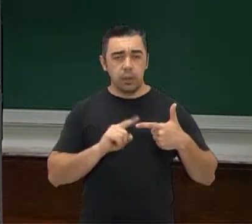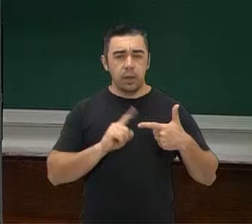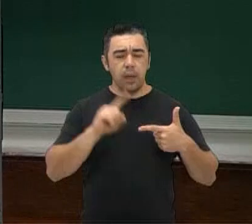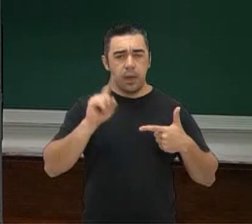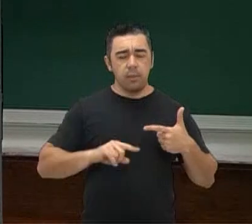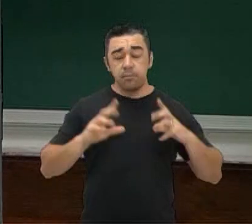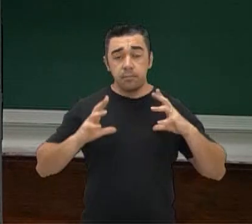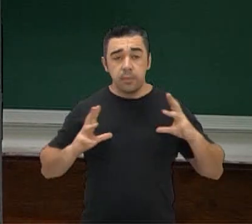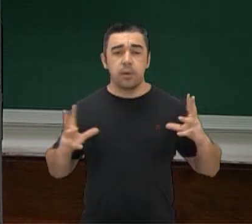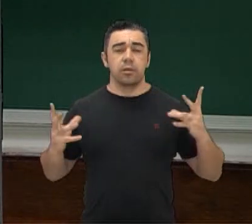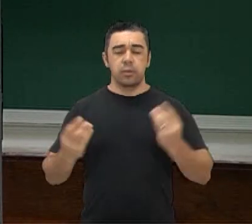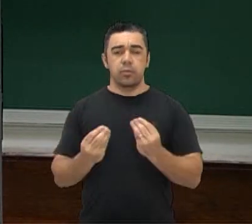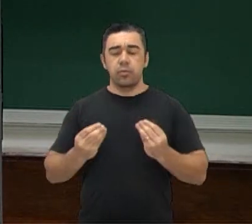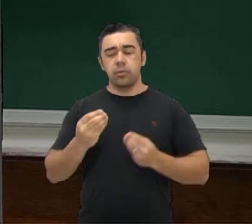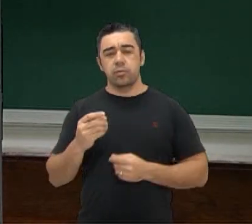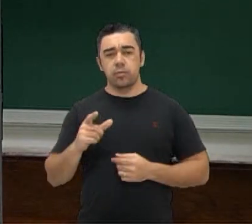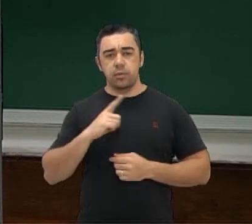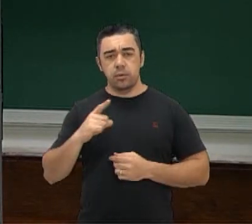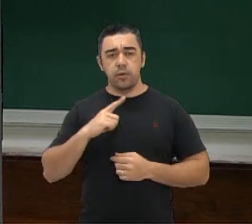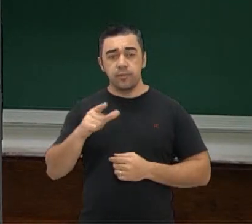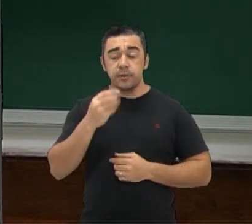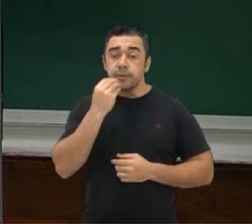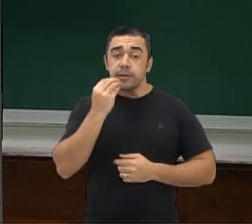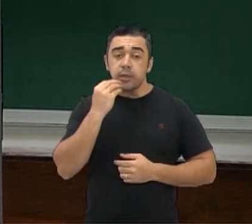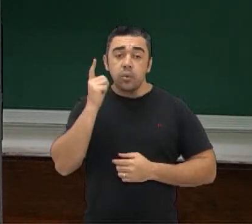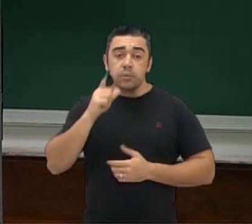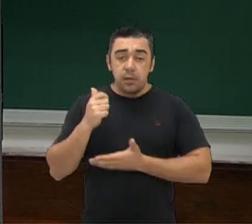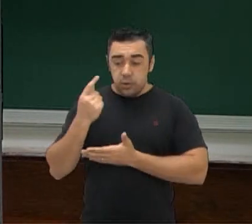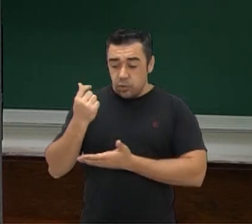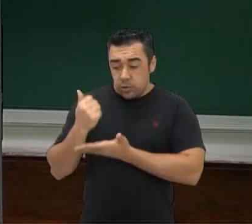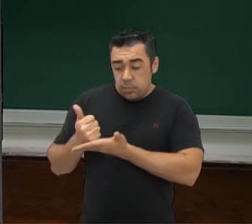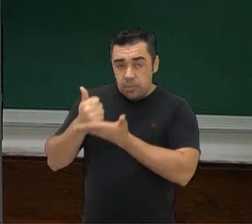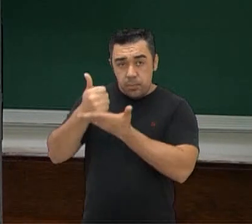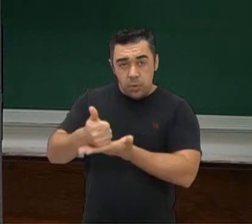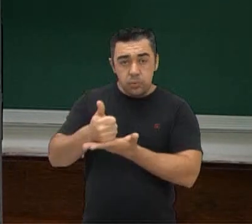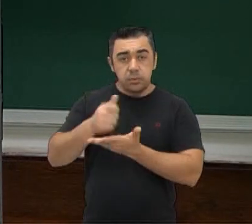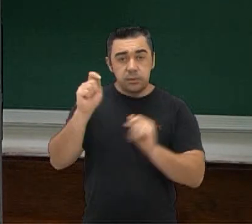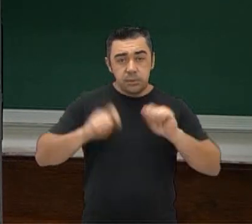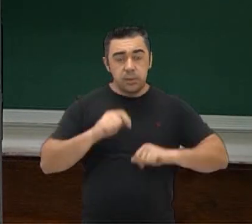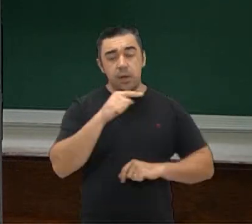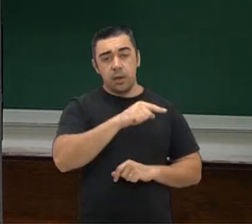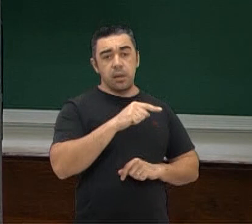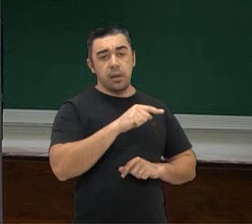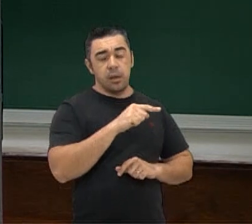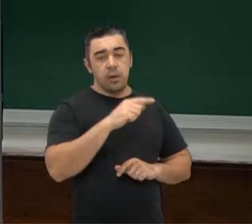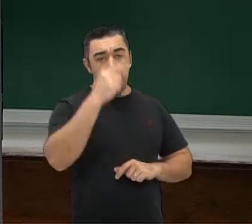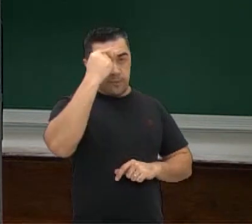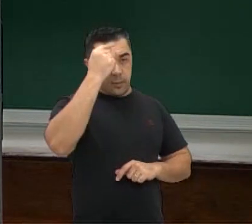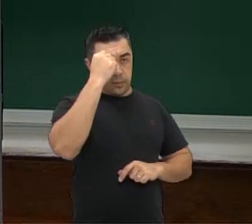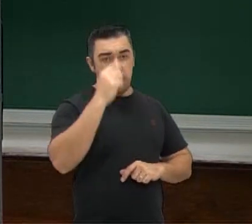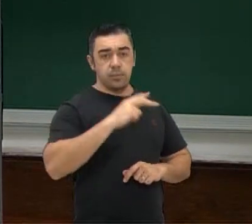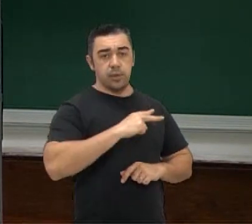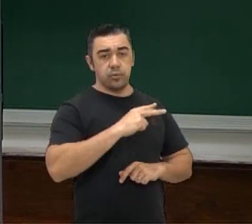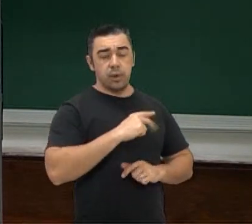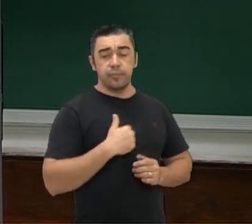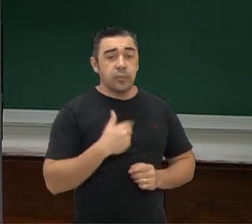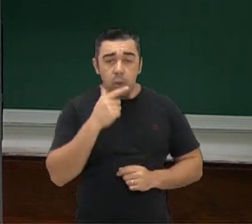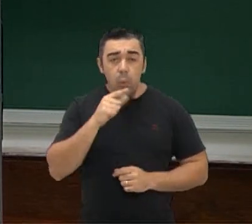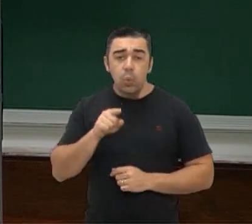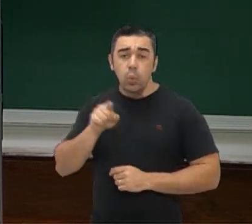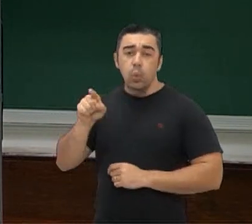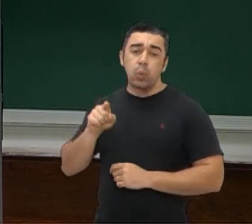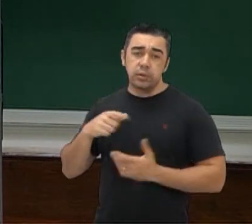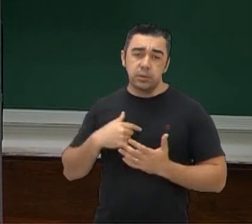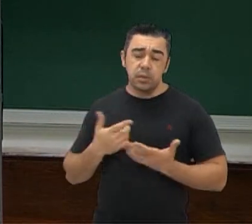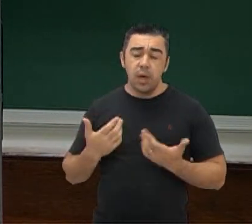Todos. Aqui você pode tentar sua vaga com bolsa em universidades particulares. Né? Tipo, eu não consegui na pública que eu queria, ou na verdade o